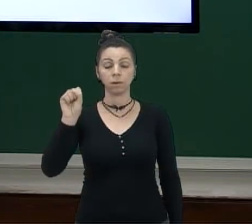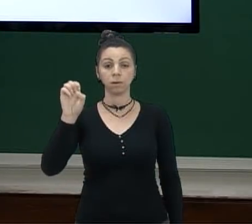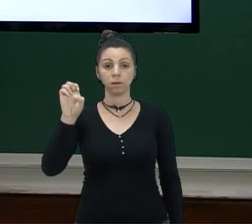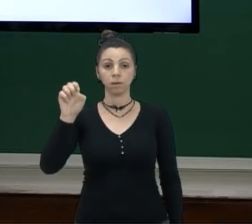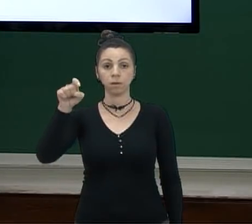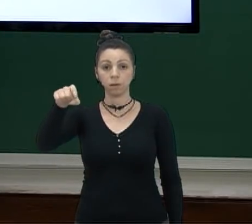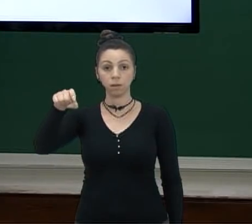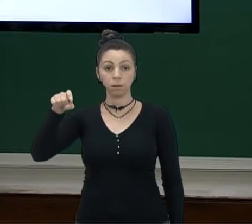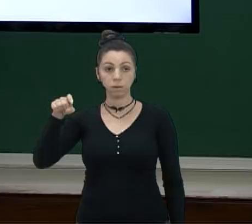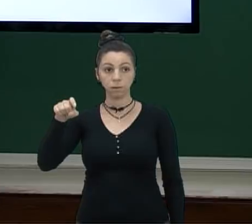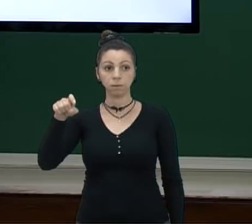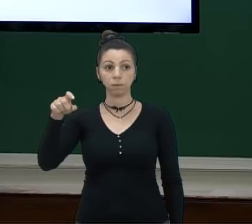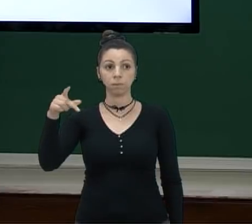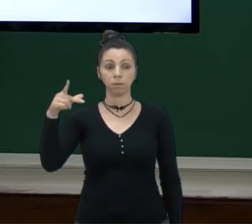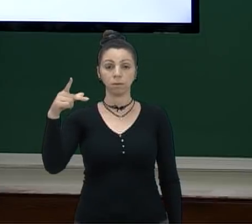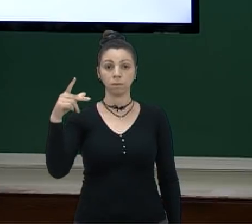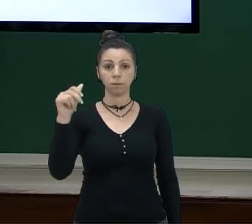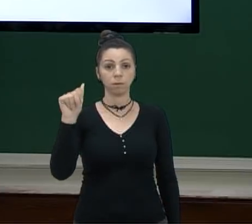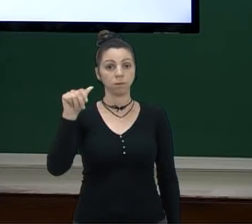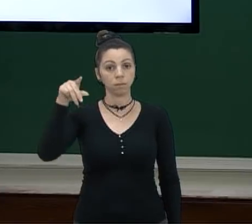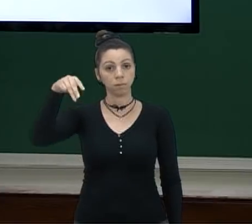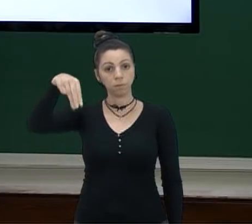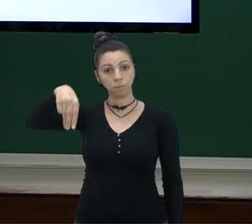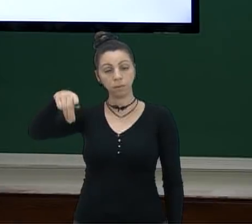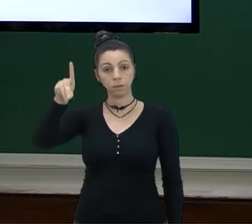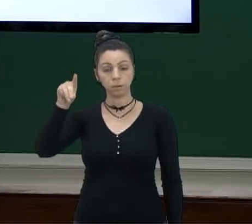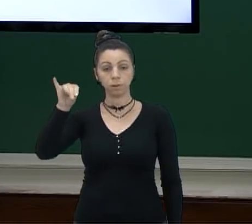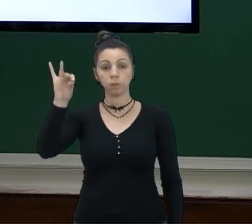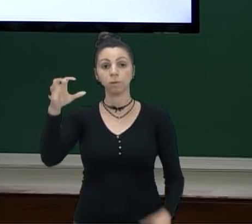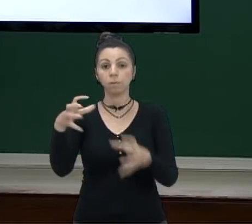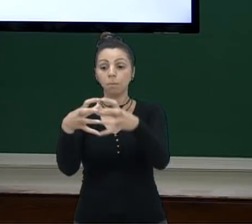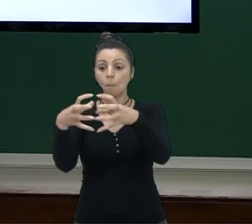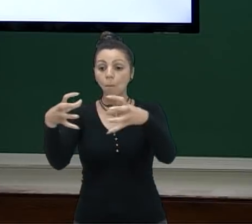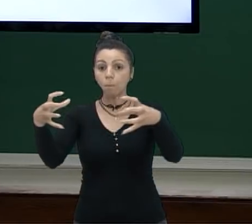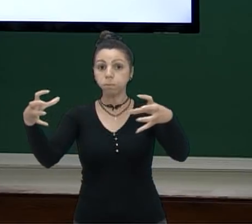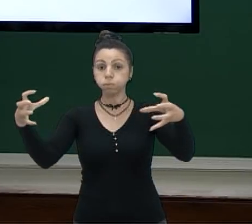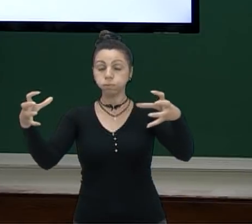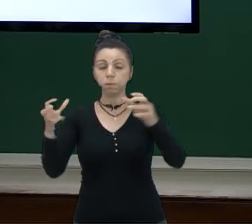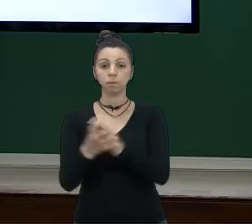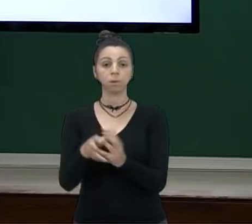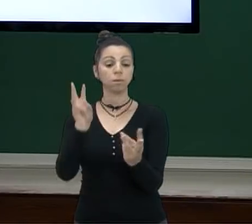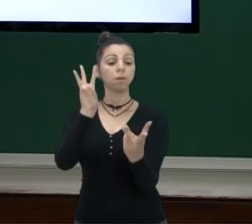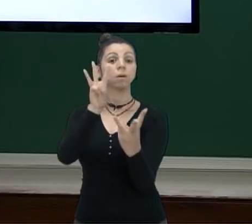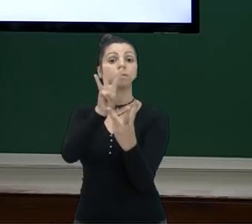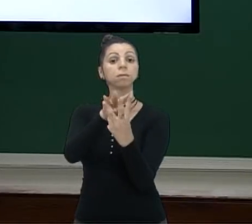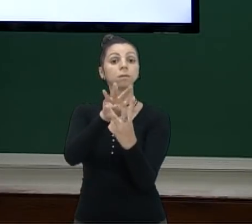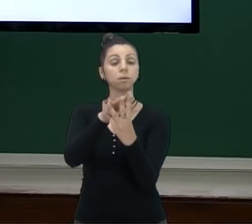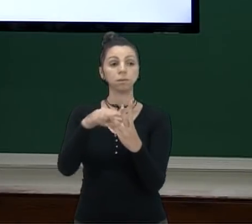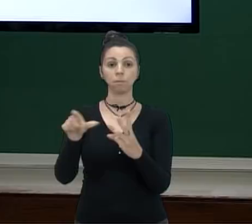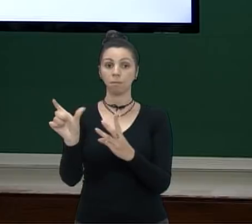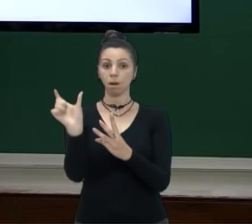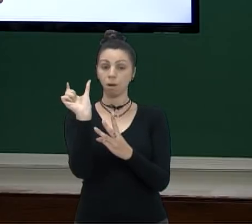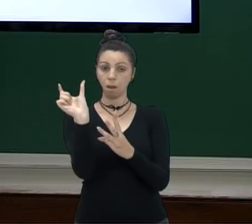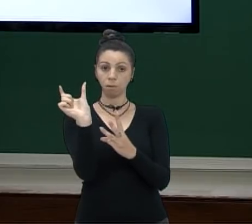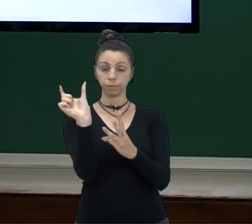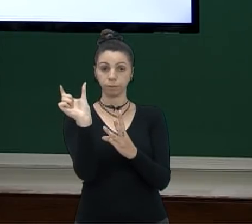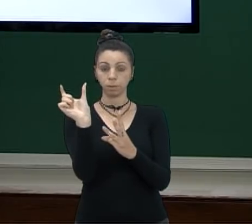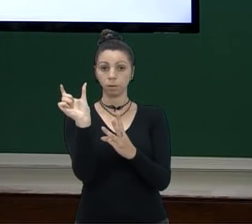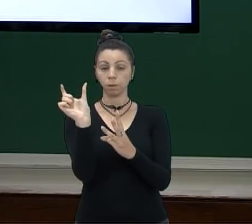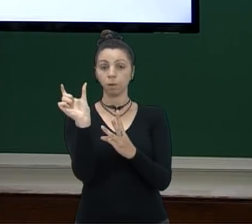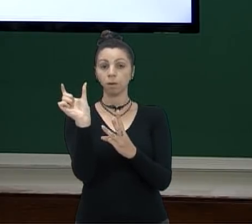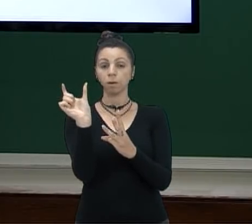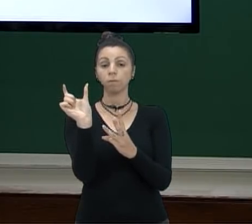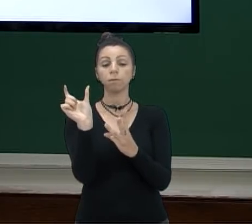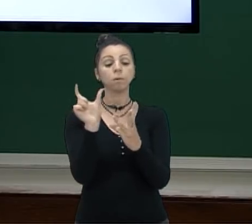de expansão, aumentar o volume. Então, nós vamos usar essas 3 palavras e